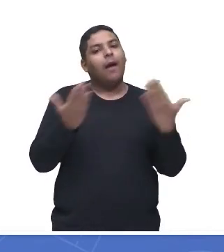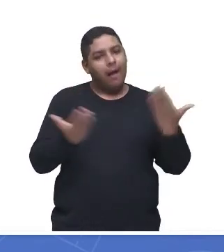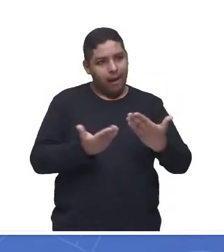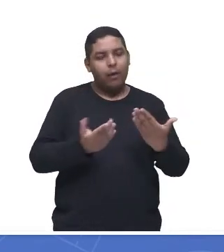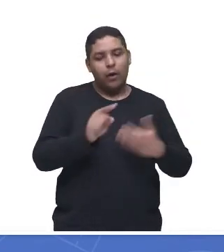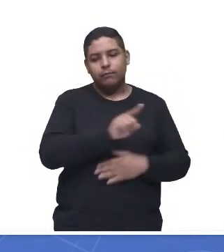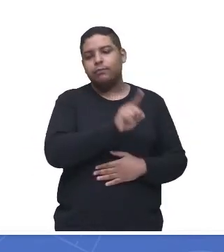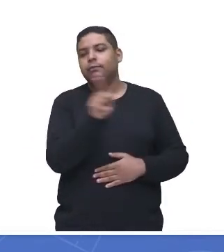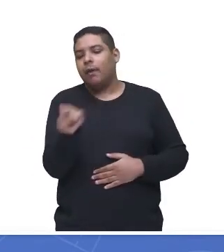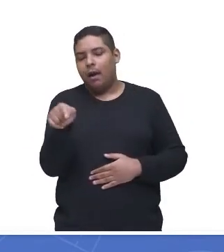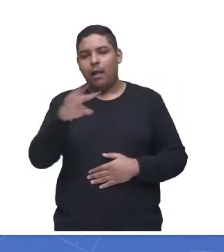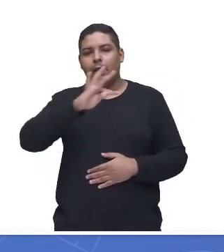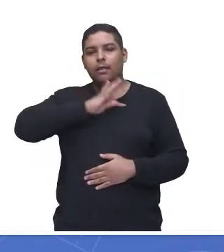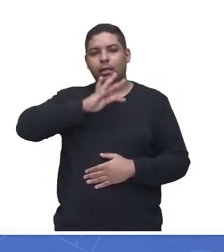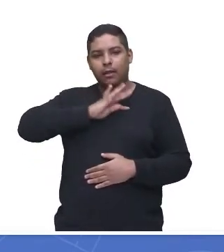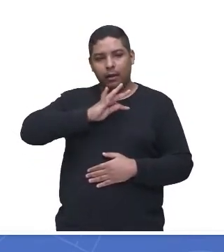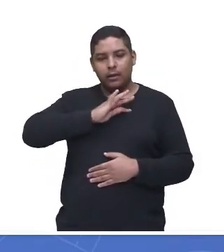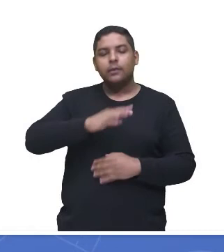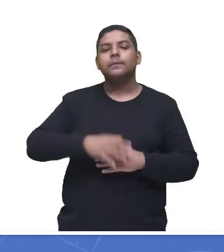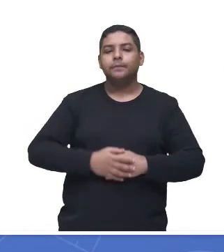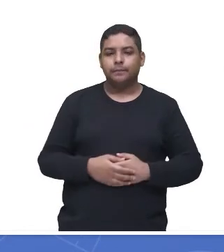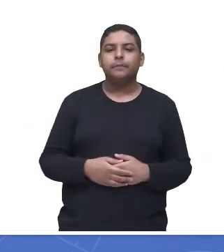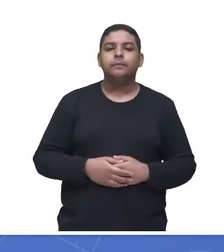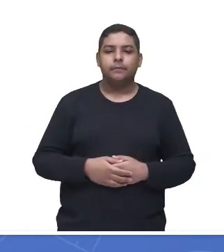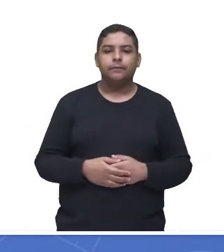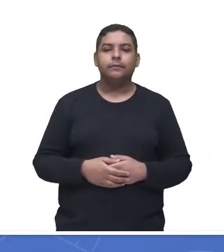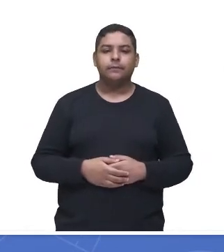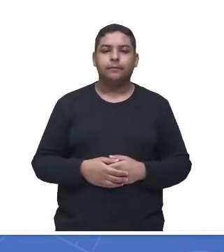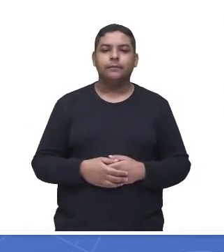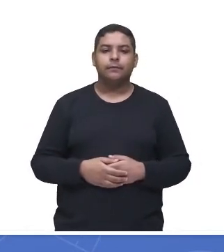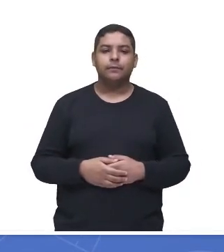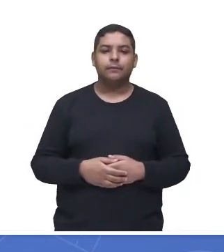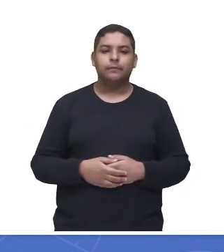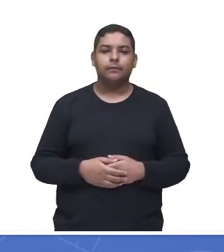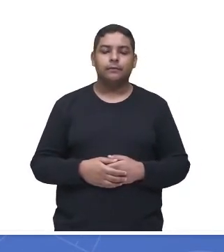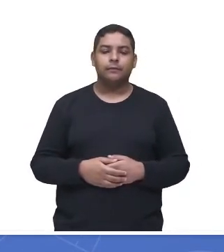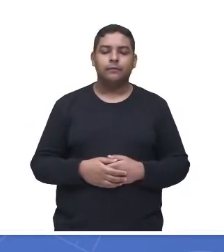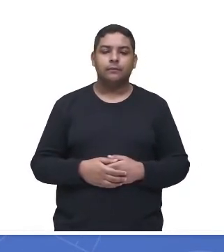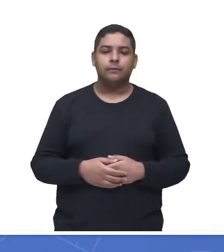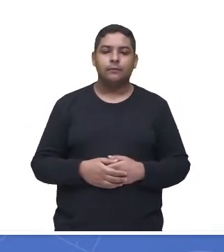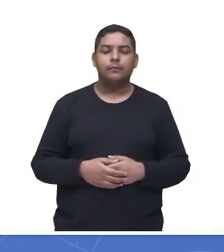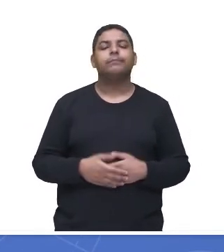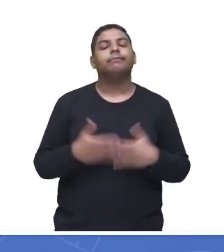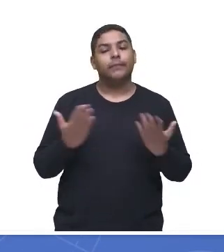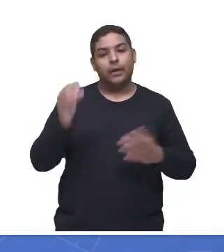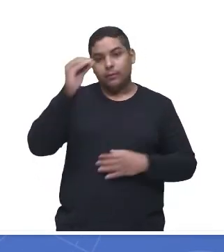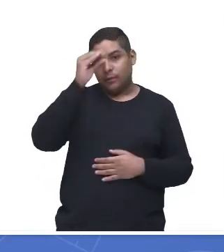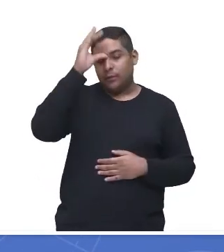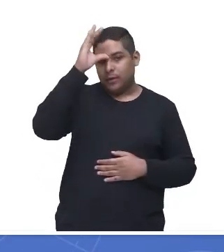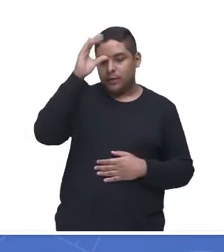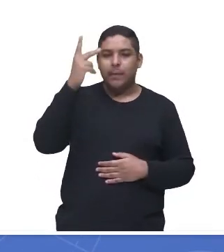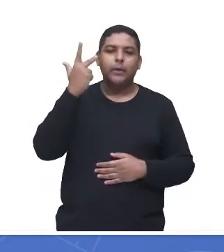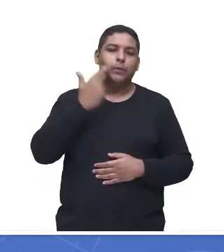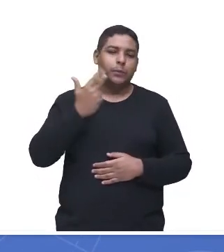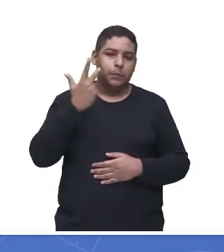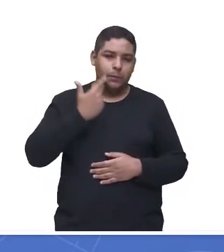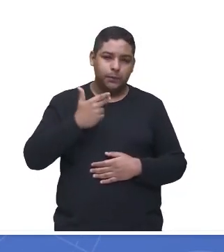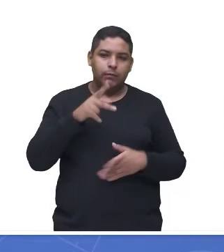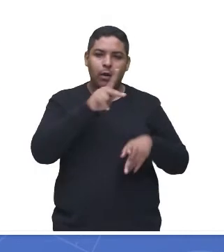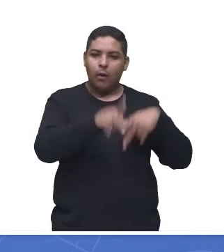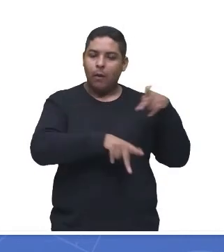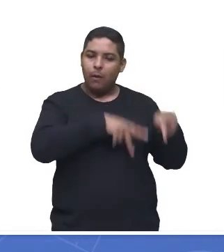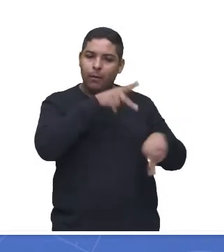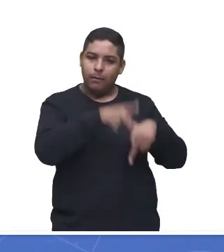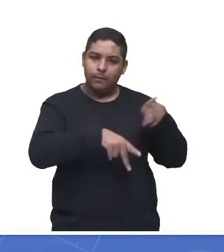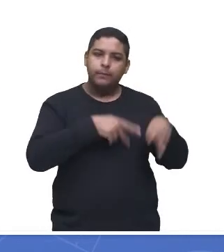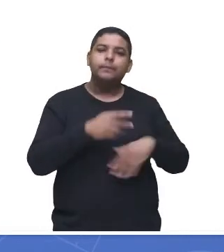para alguém, um especialista lá, verificar, né? Então, esse é o conhecimento do senso comum, que é isso que a gente está